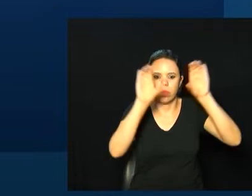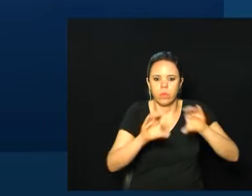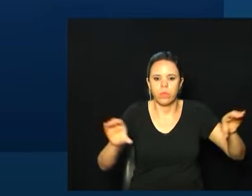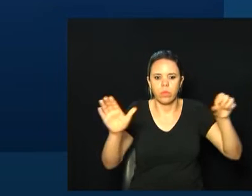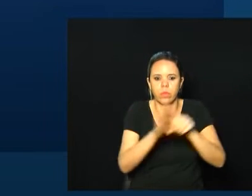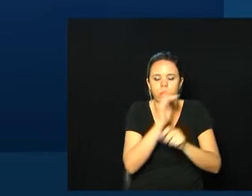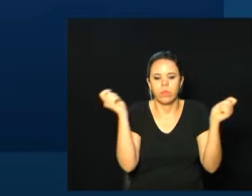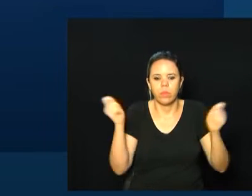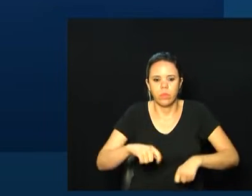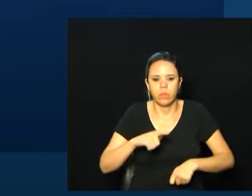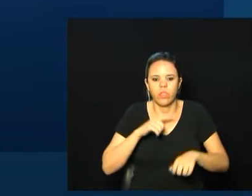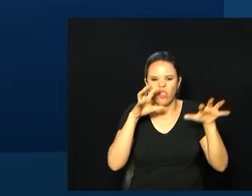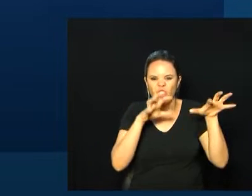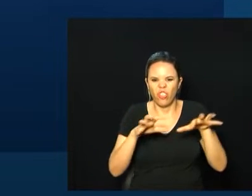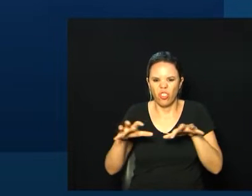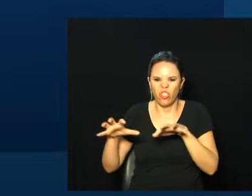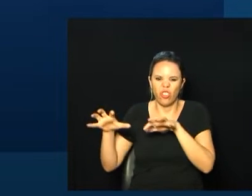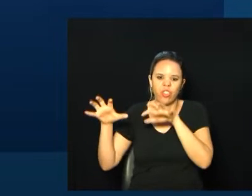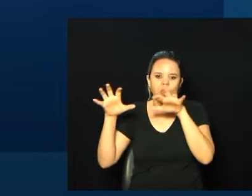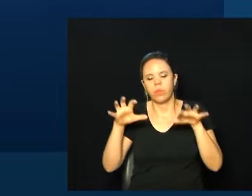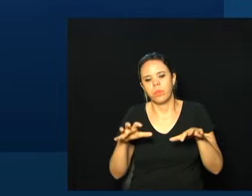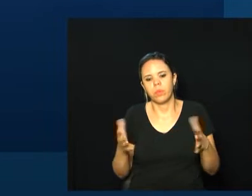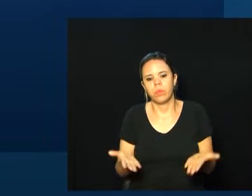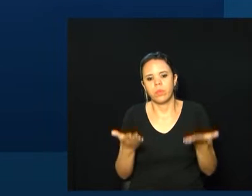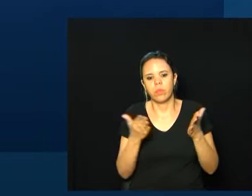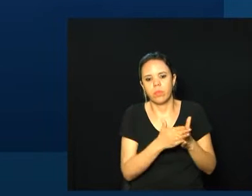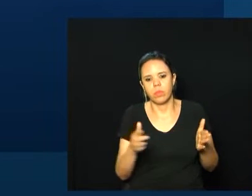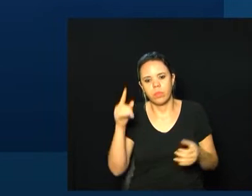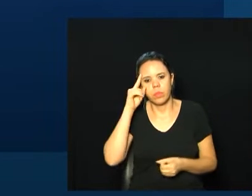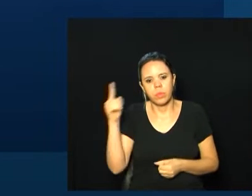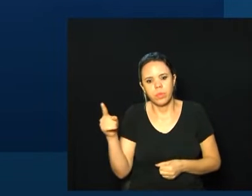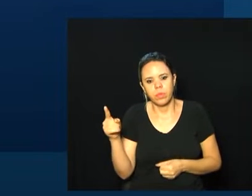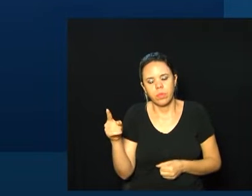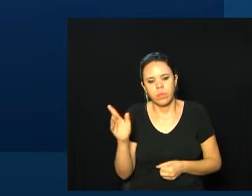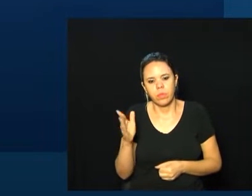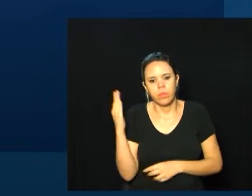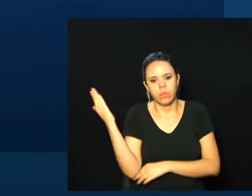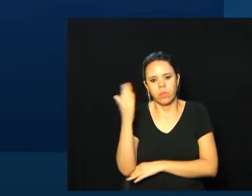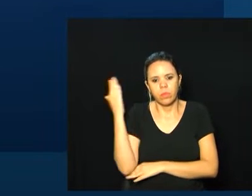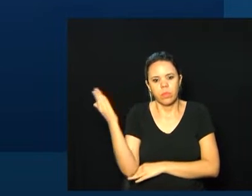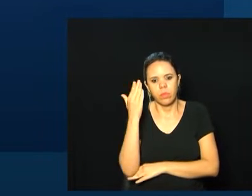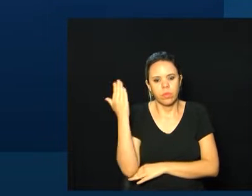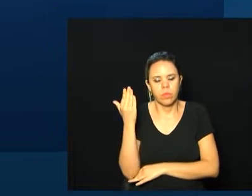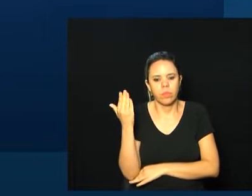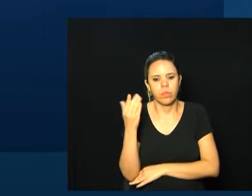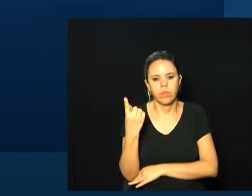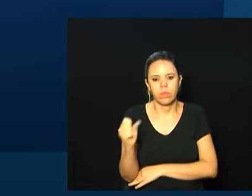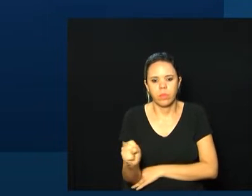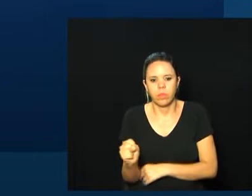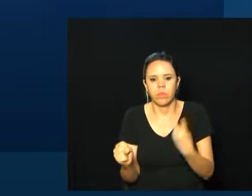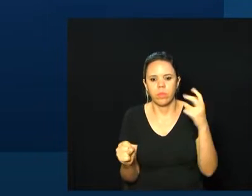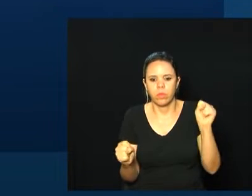Há possibilidades de chuvas isoladas e leves ao longo do dia. Já as temperaturas ficam entre 18